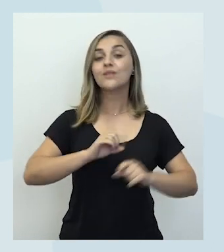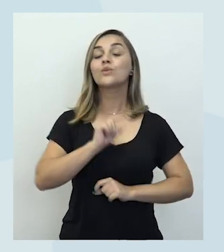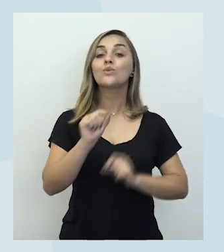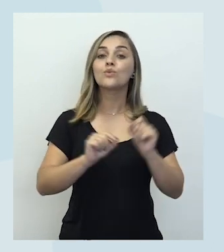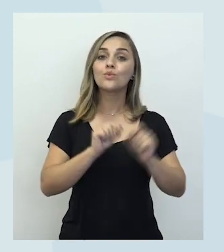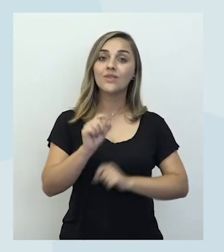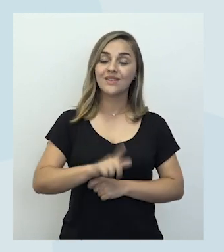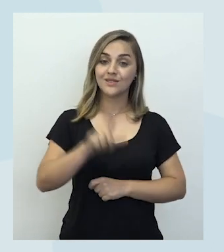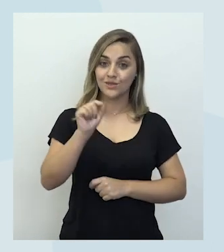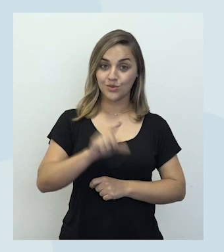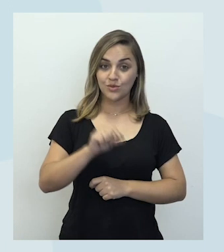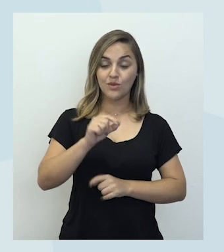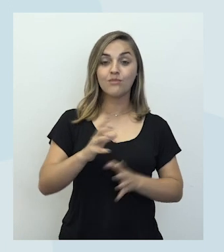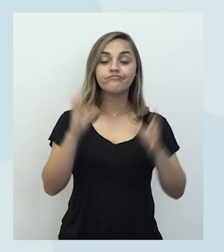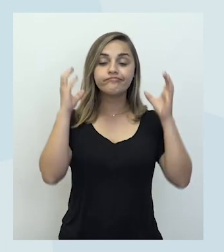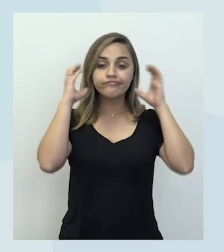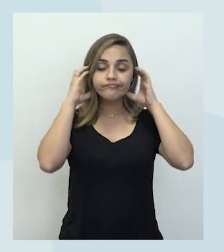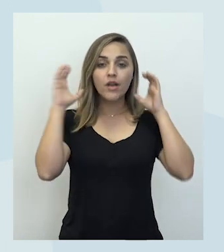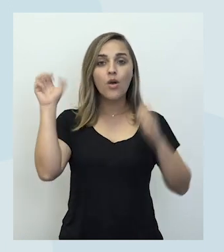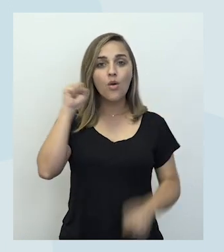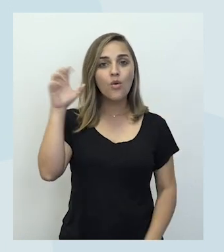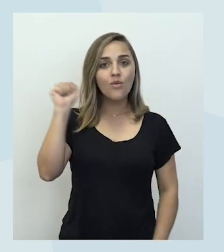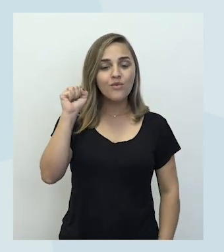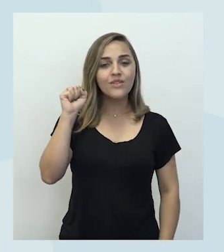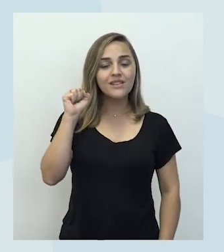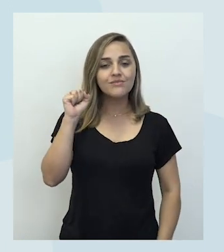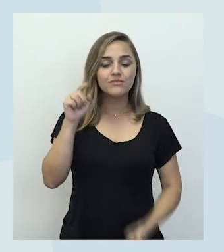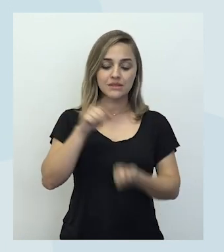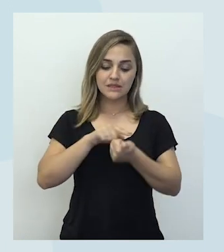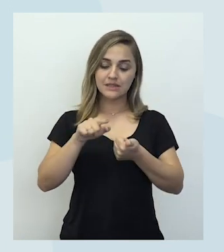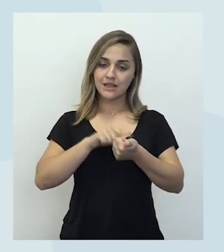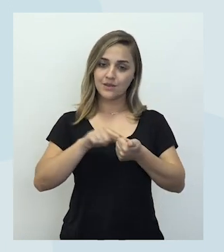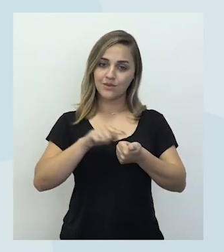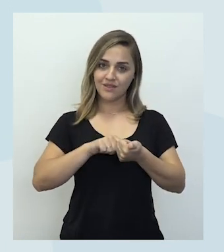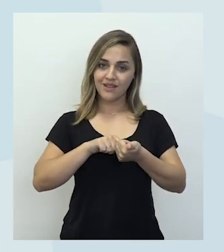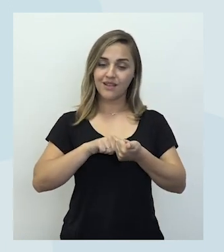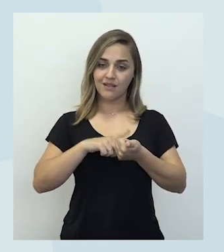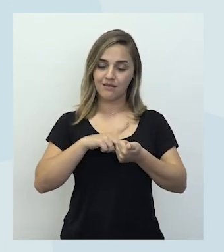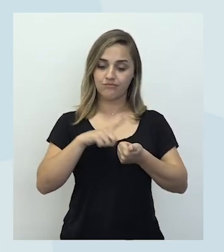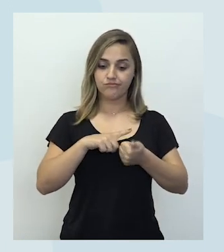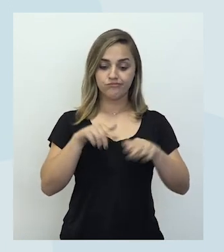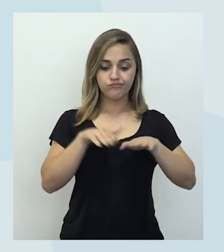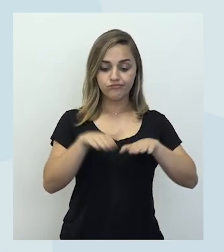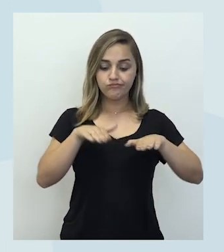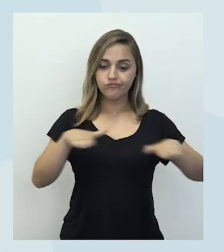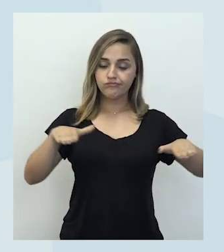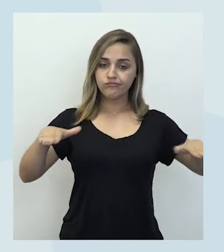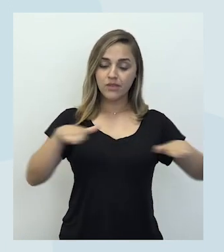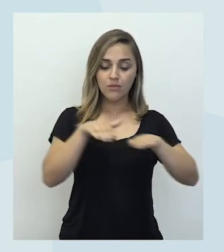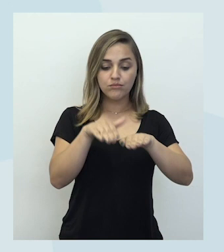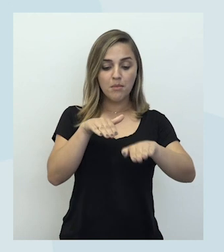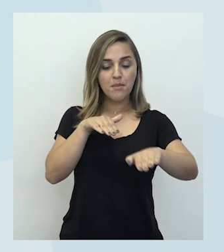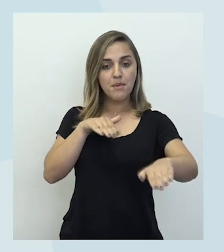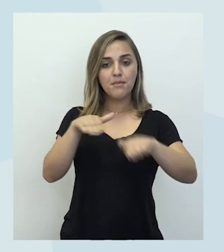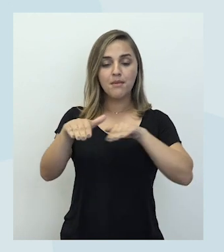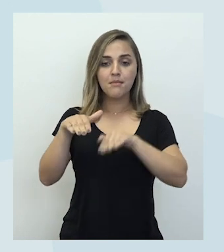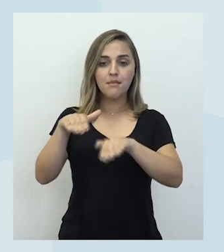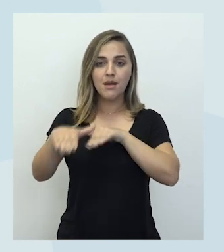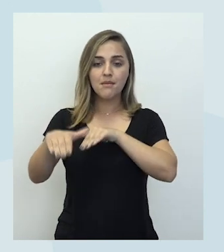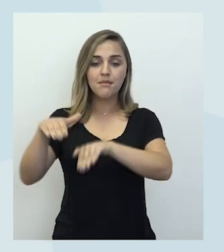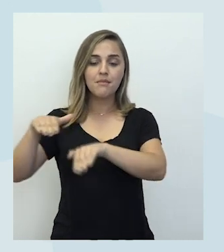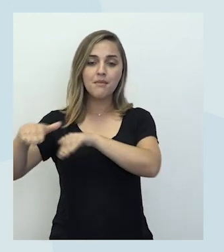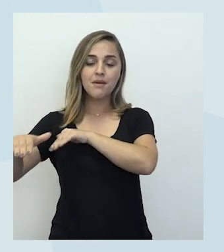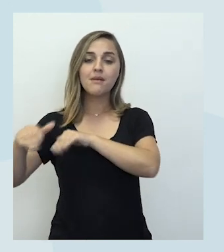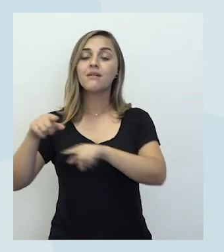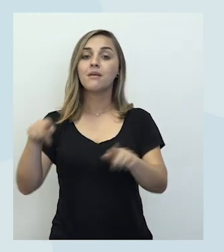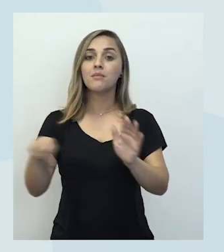de escutar a exibição por meio de smartphone. A posição dos carros em fila será organizada pela equipe do evento,